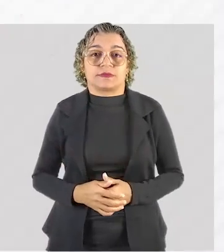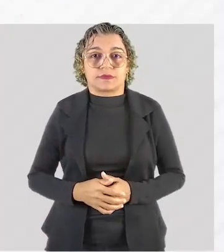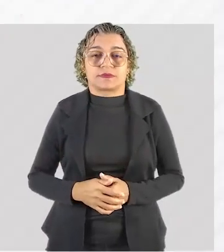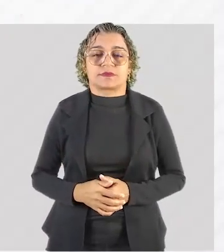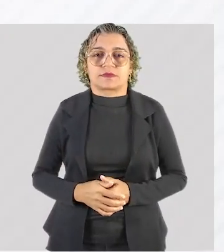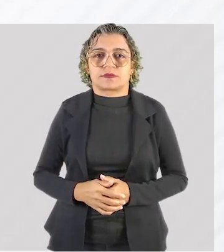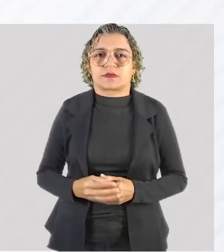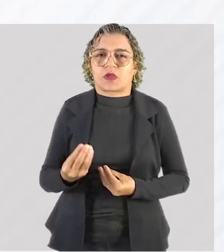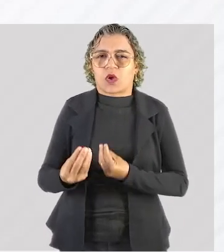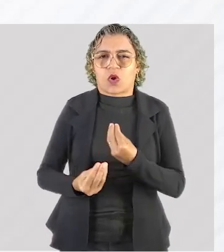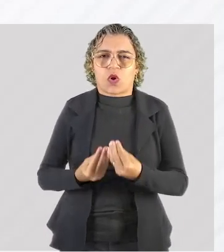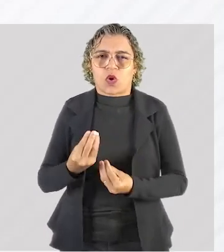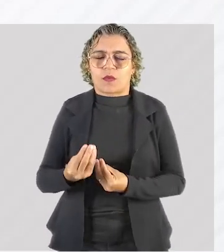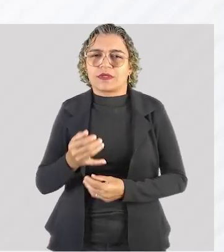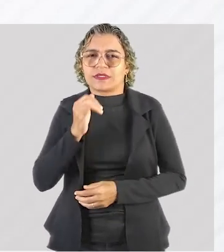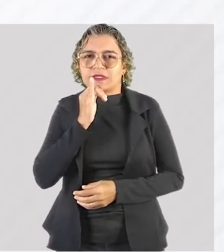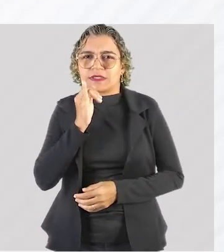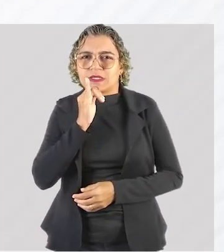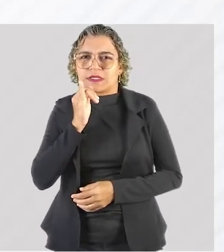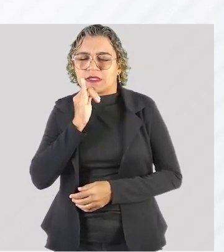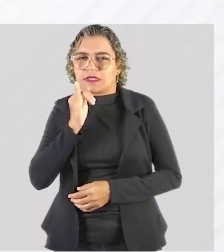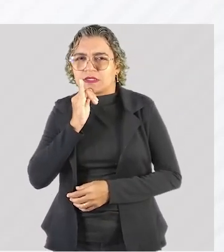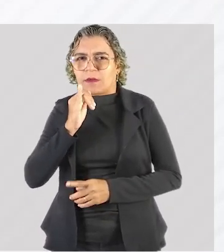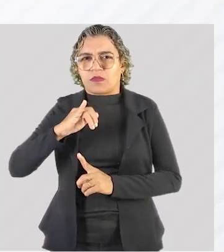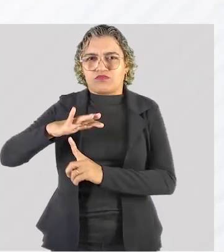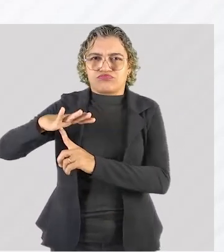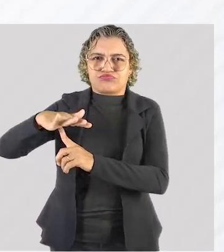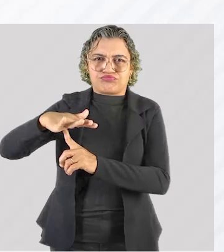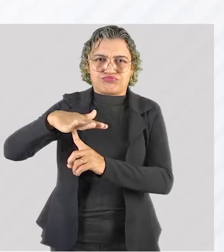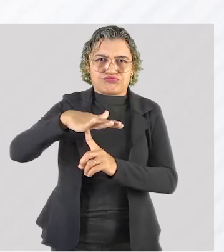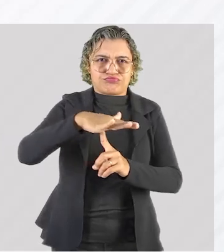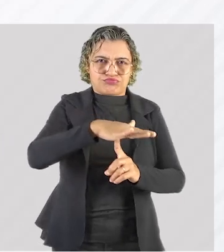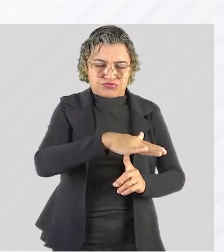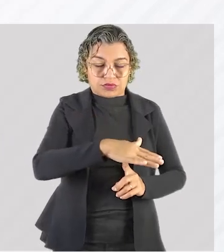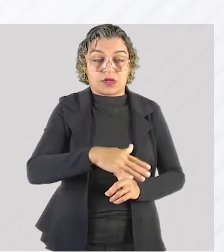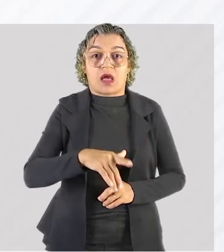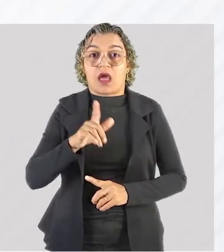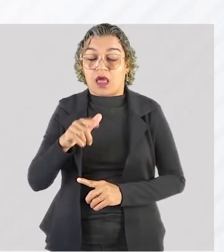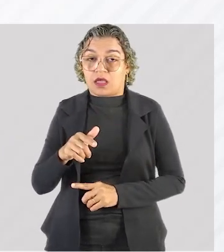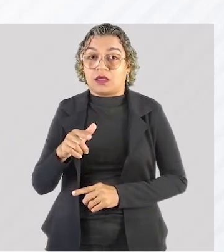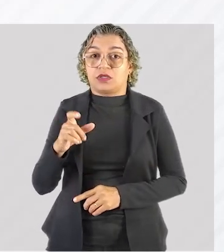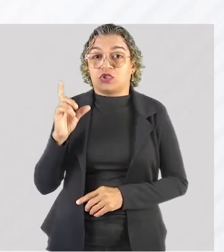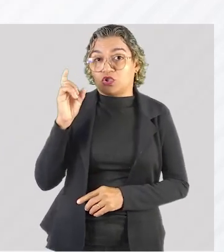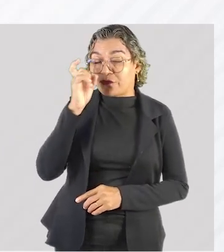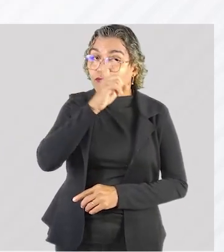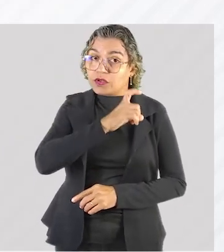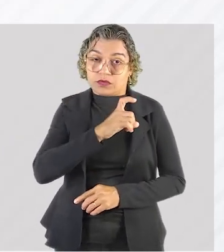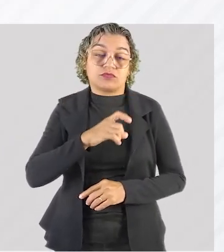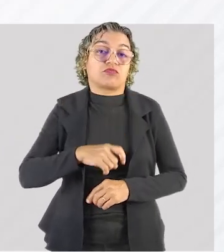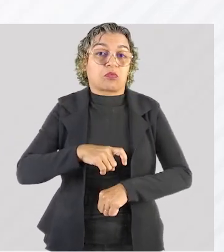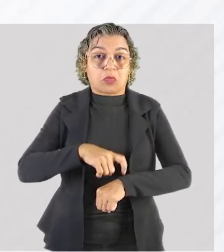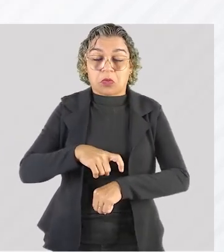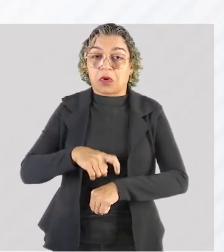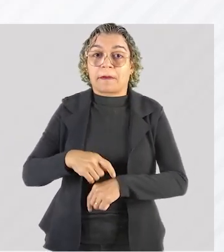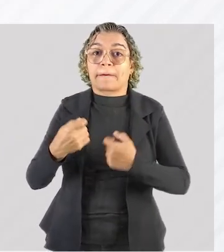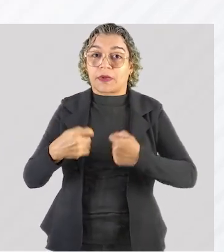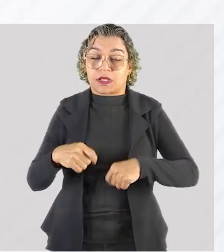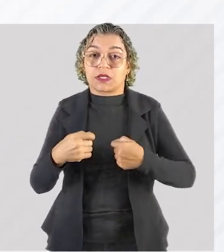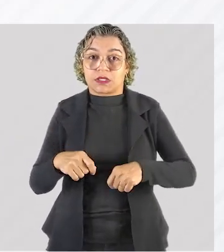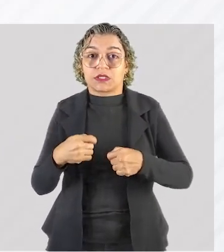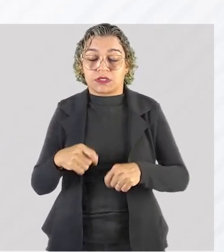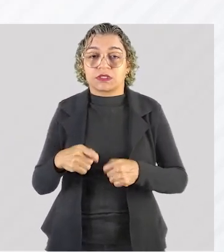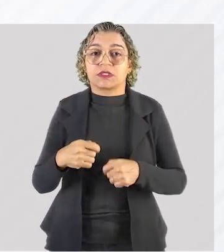Os procedimentos de decolagem e pouso de uma aeronave são os momentos mais críticos de operação, necessitando